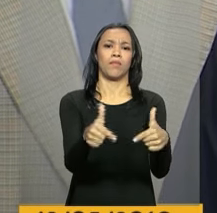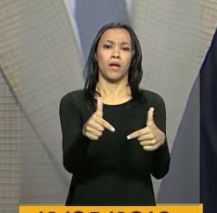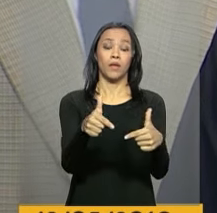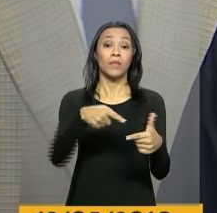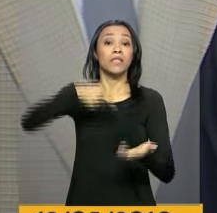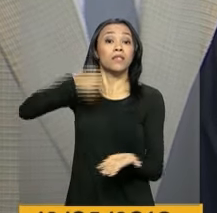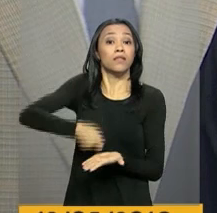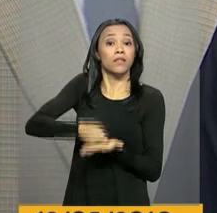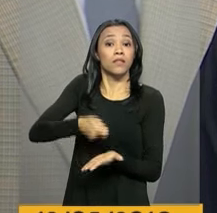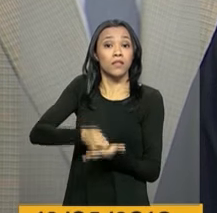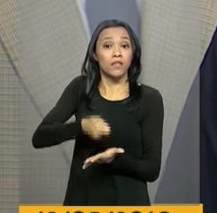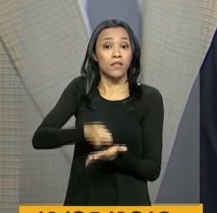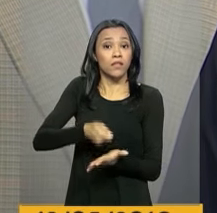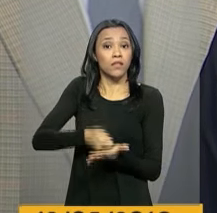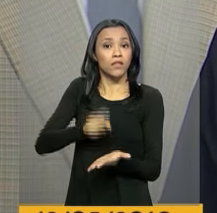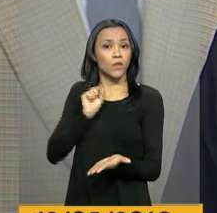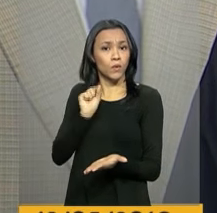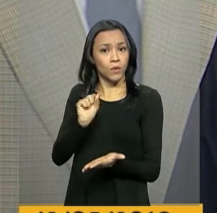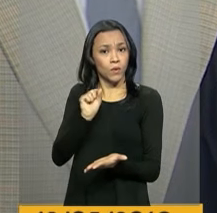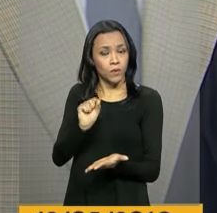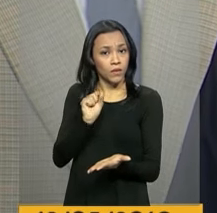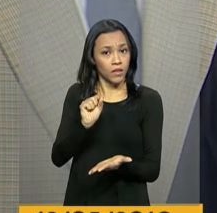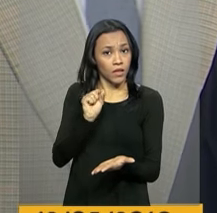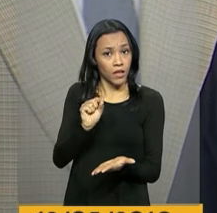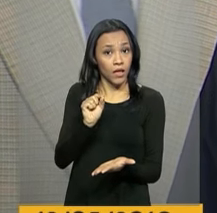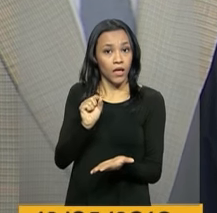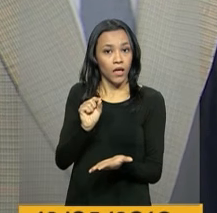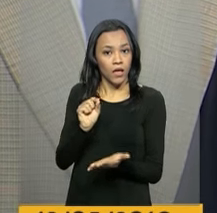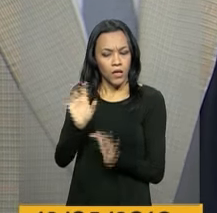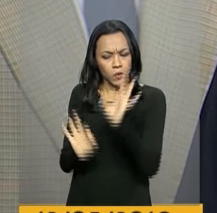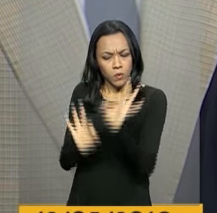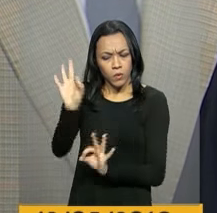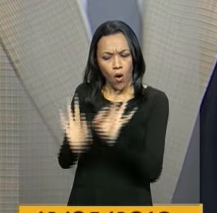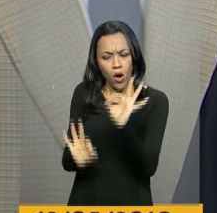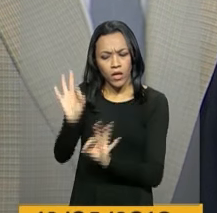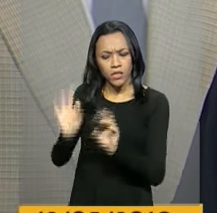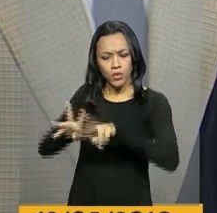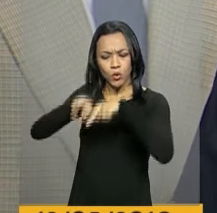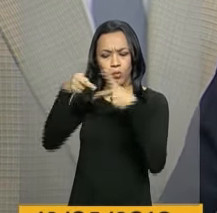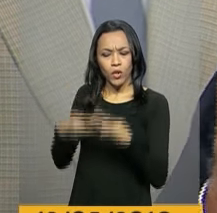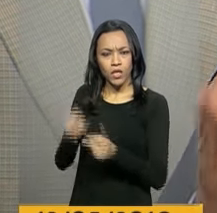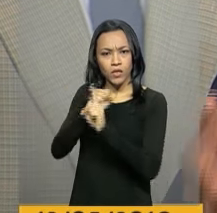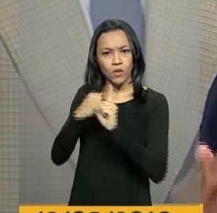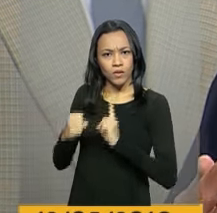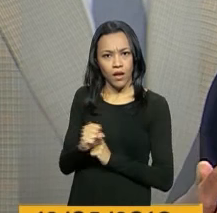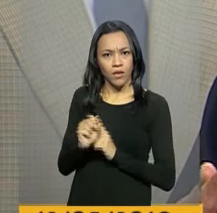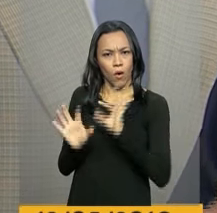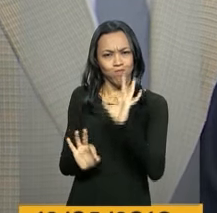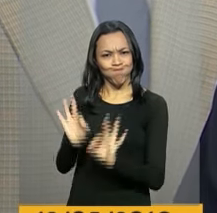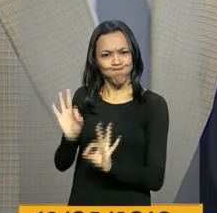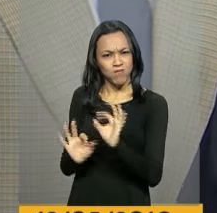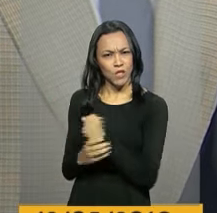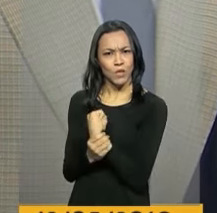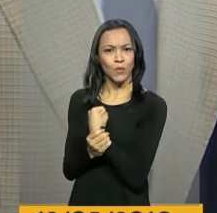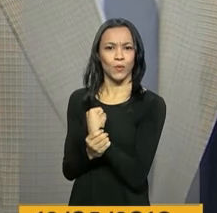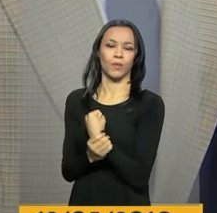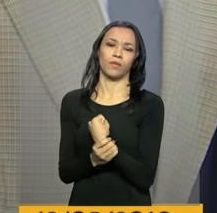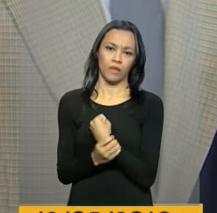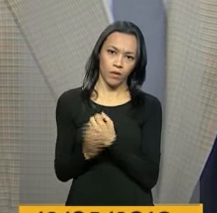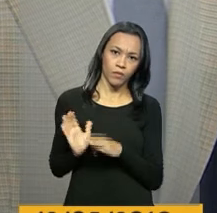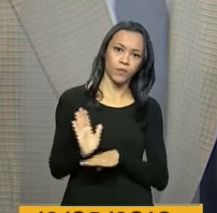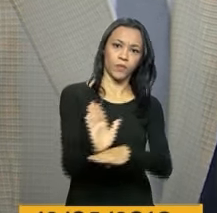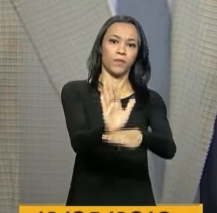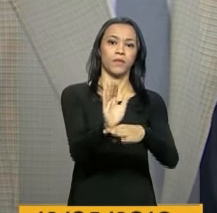exige a aplicação e a consolidação de projetos sociais, por sabermos todos que o